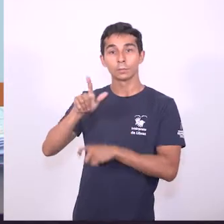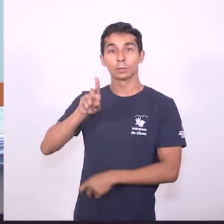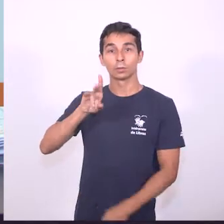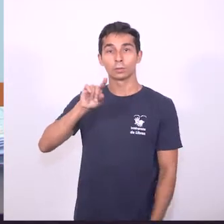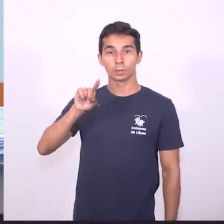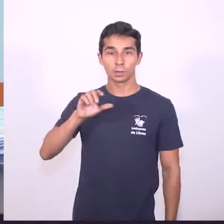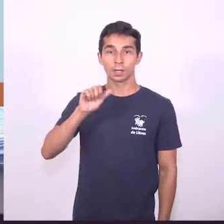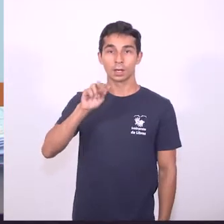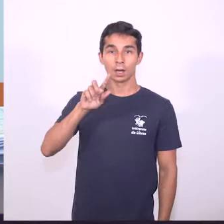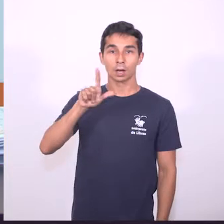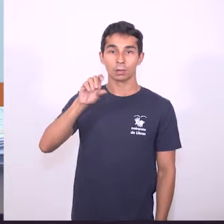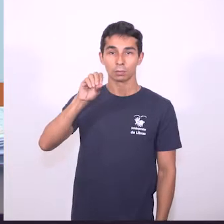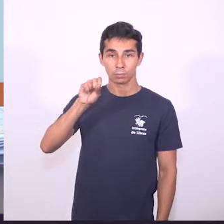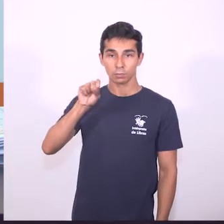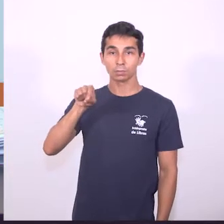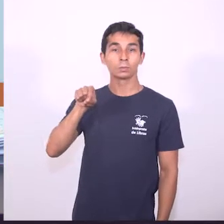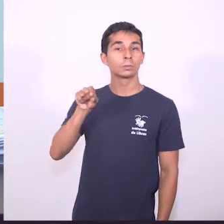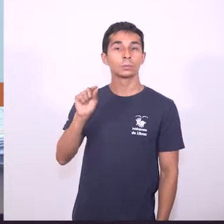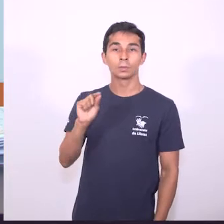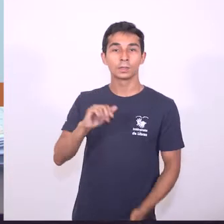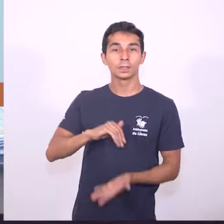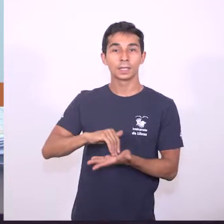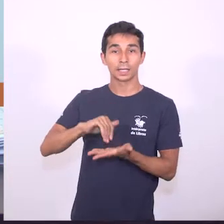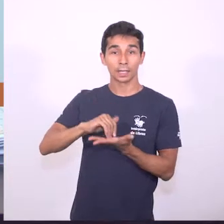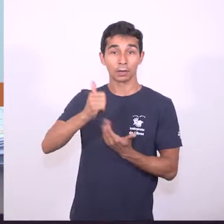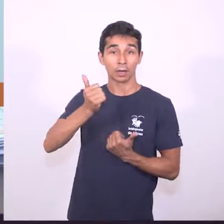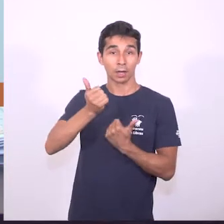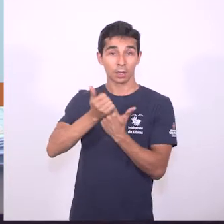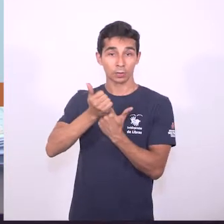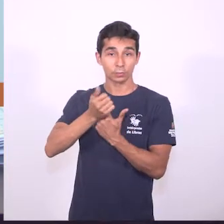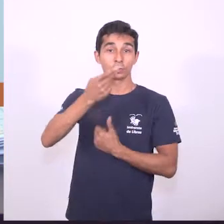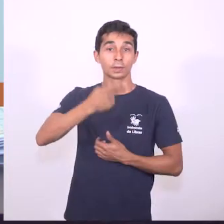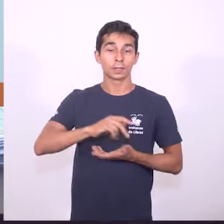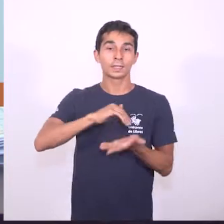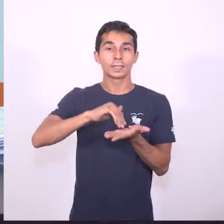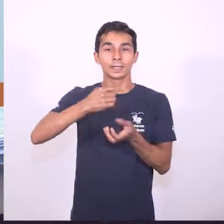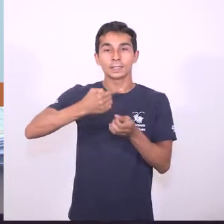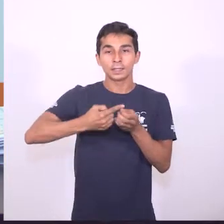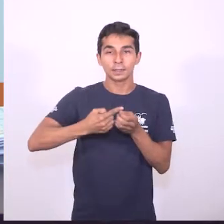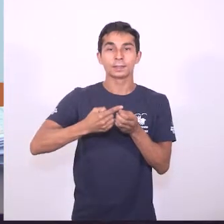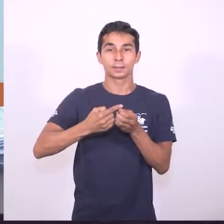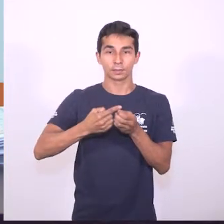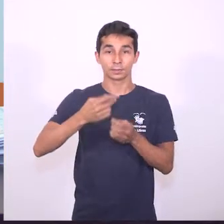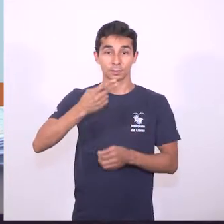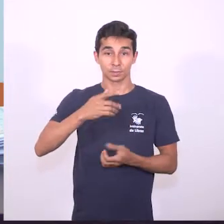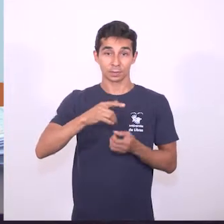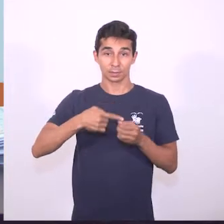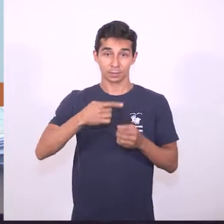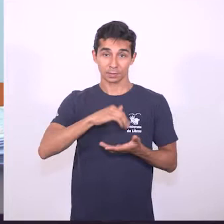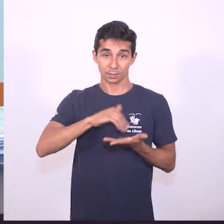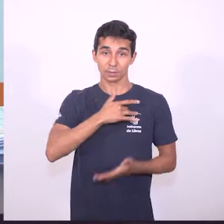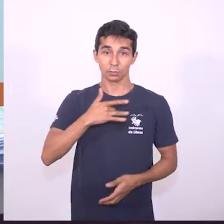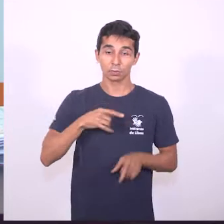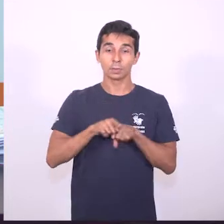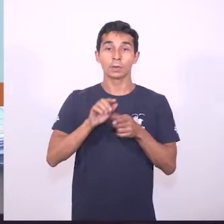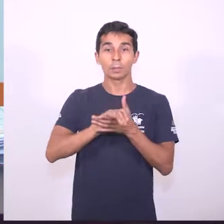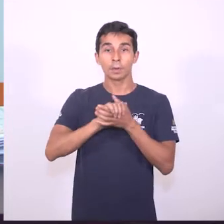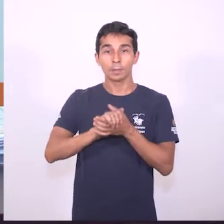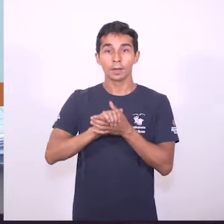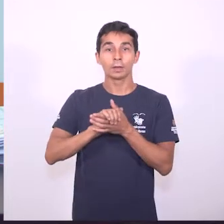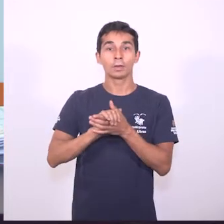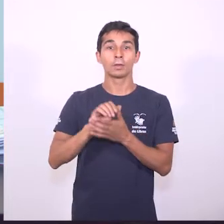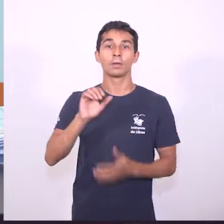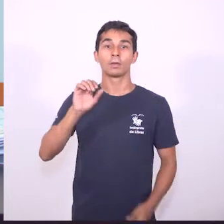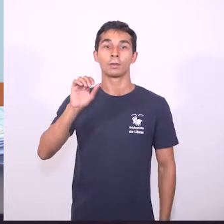o secretário adjunto da Secretaria Municipal de Saúde, doutora Sandra Maria Fonseca Sabino, que é a secretária